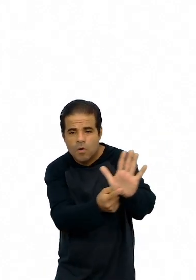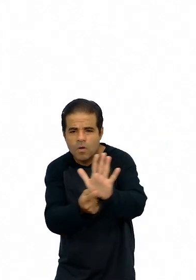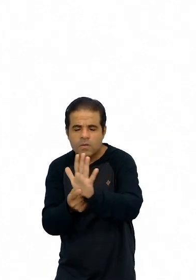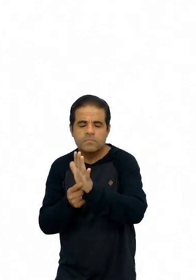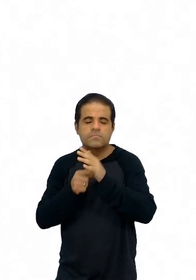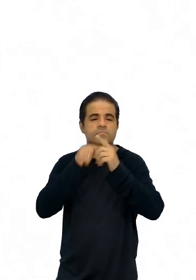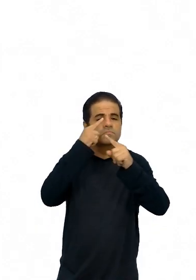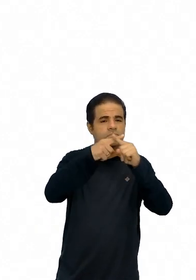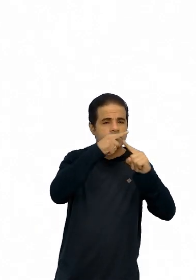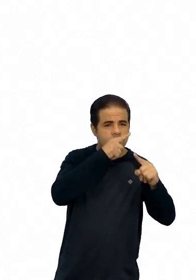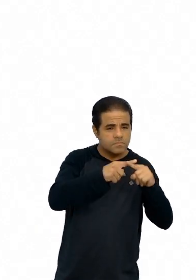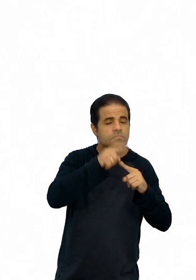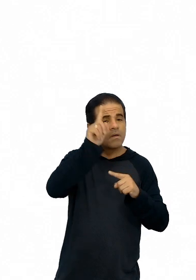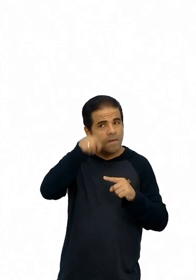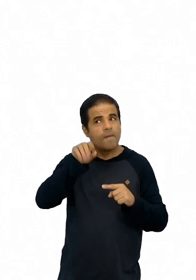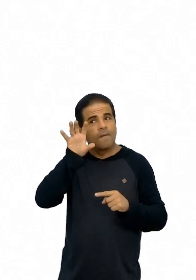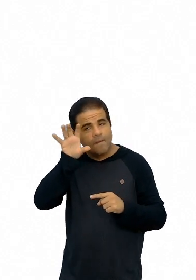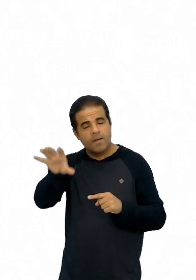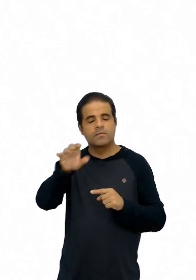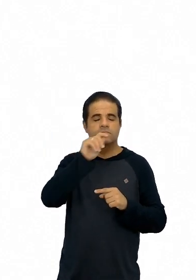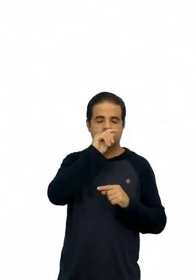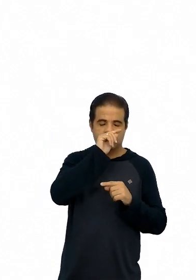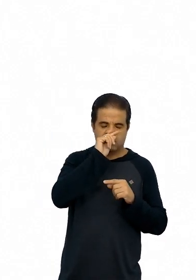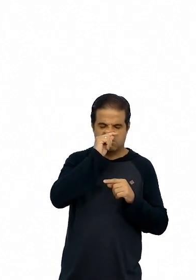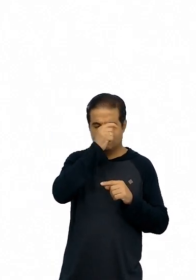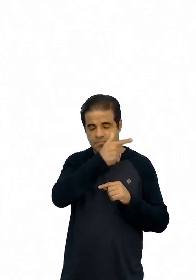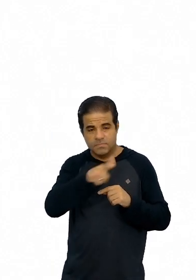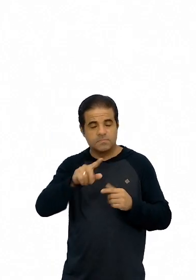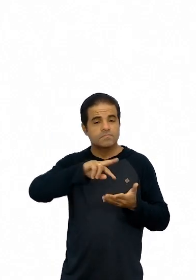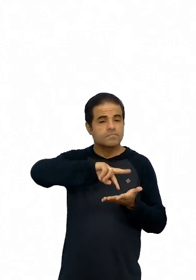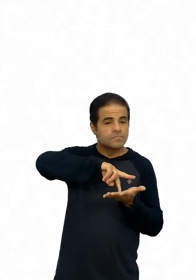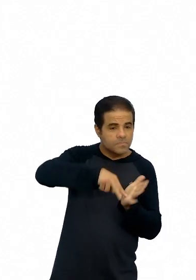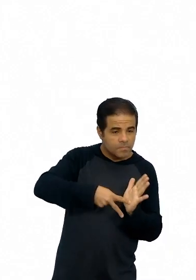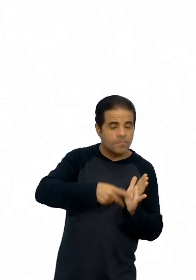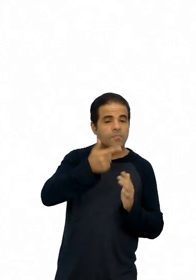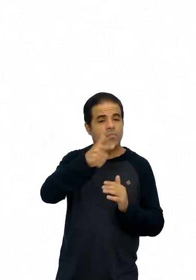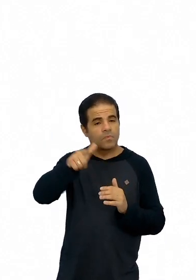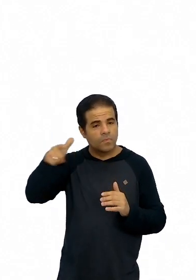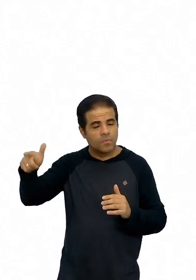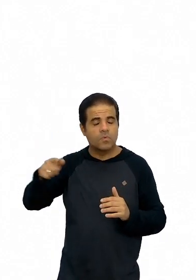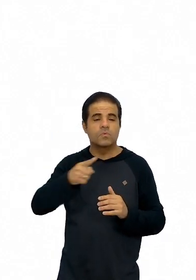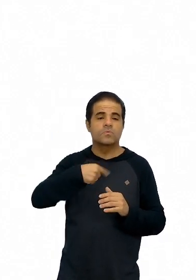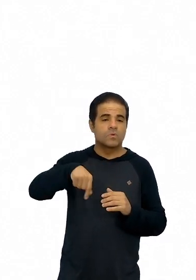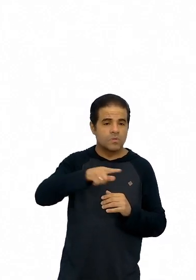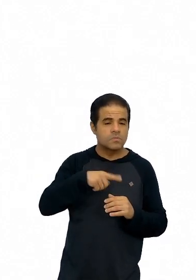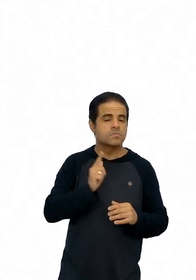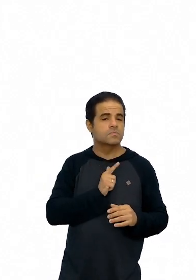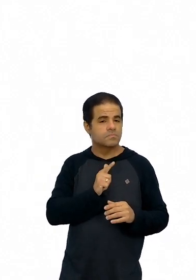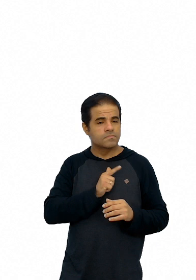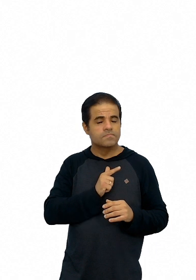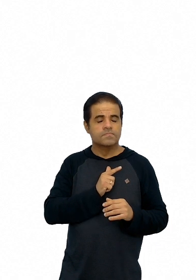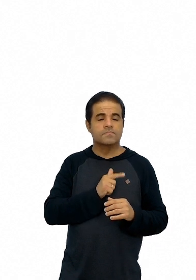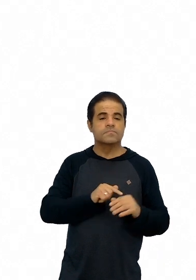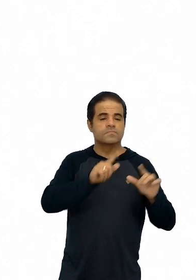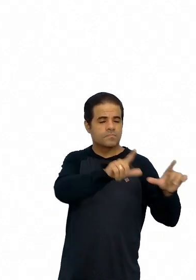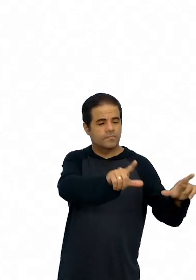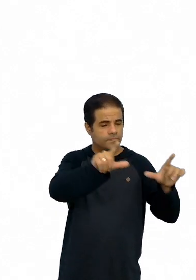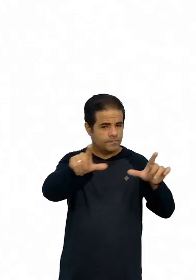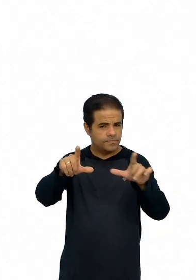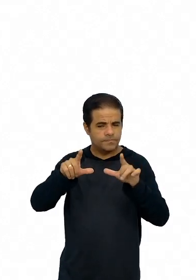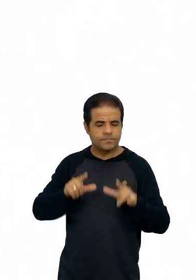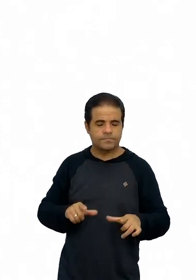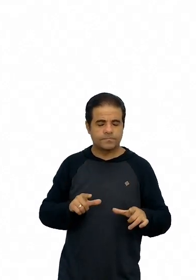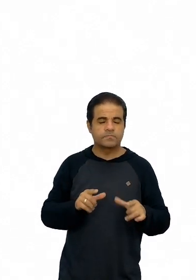que isso? Porque é disso daí que em outras figuras, né? Quando a gente tem as figuras